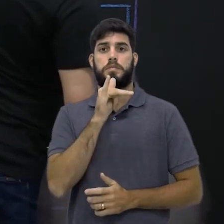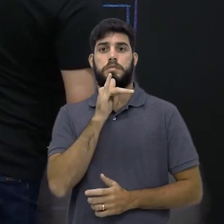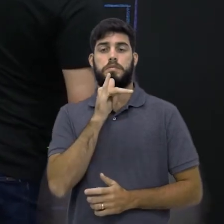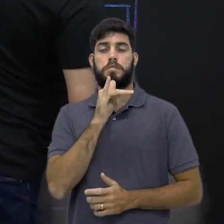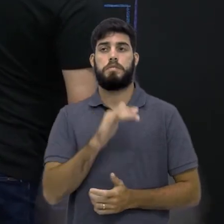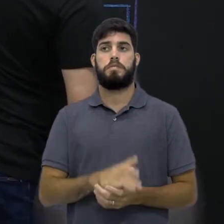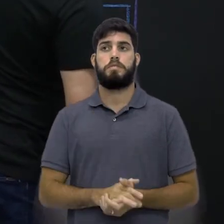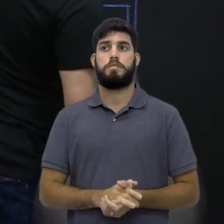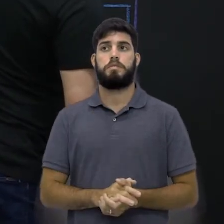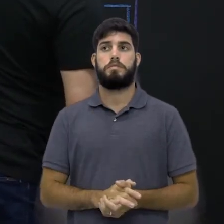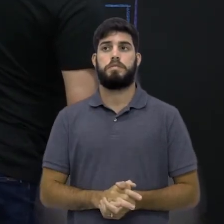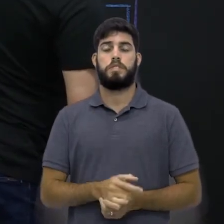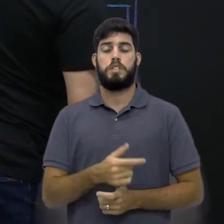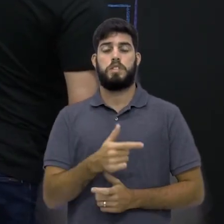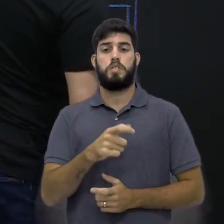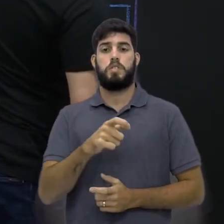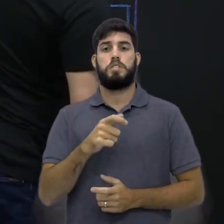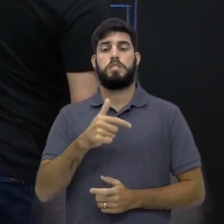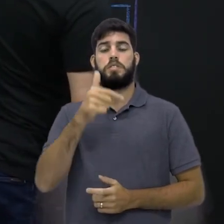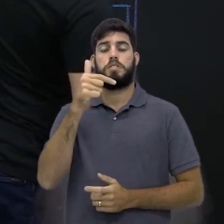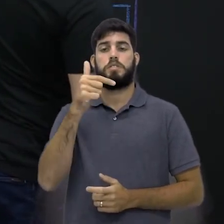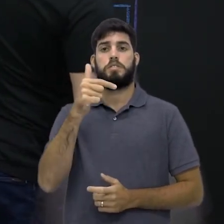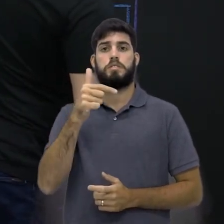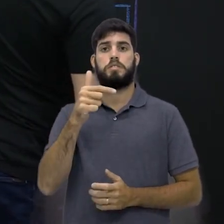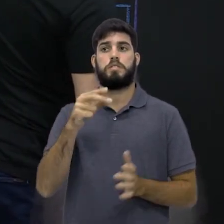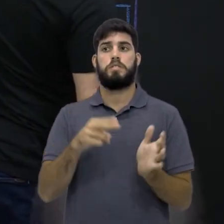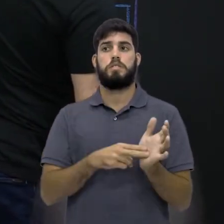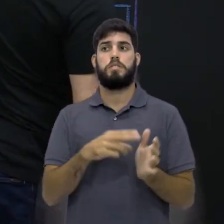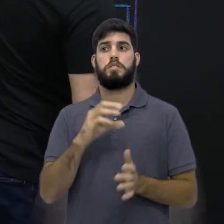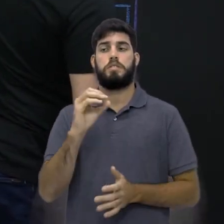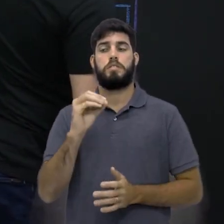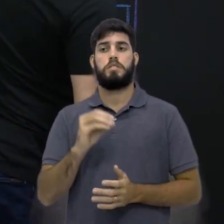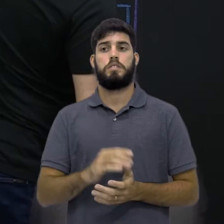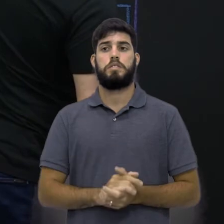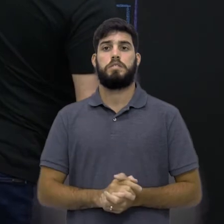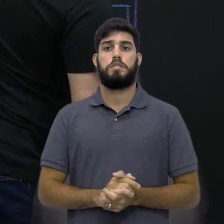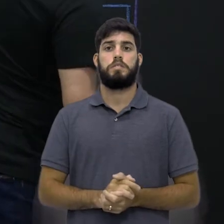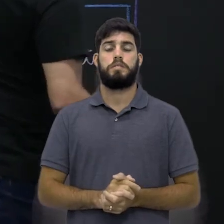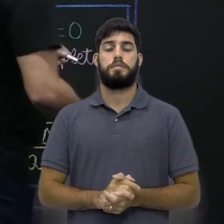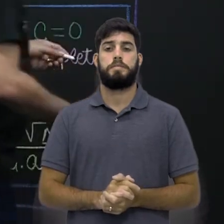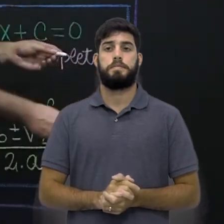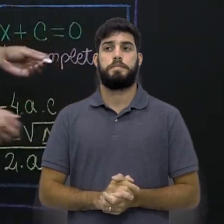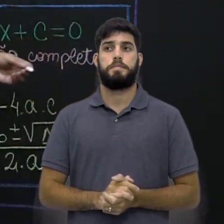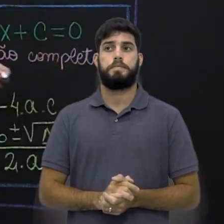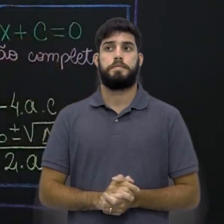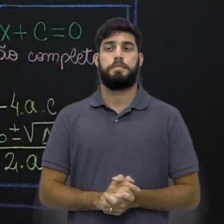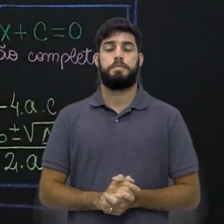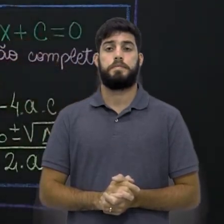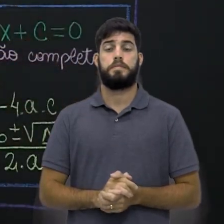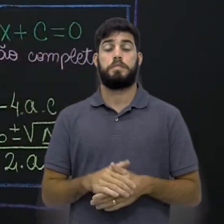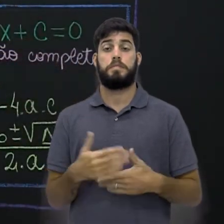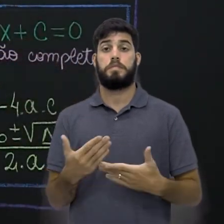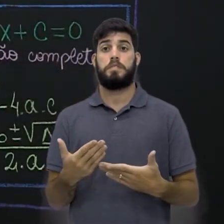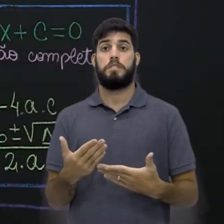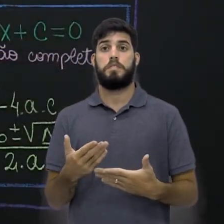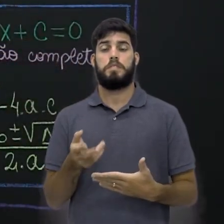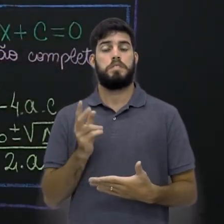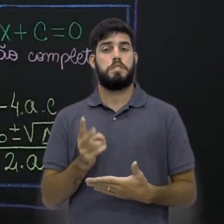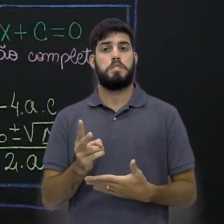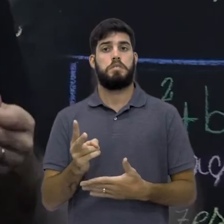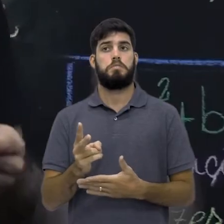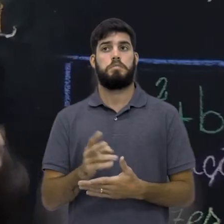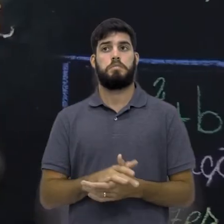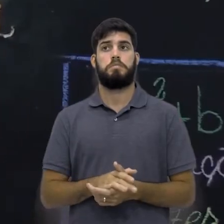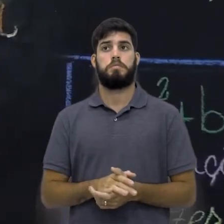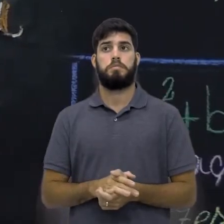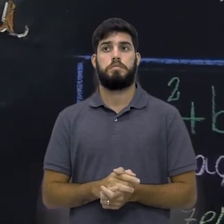equação, 2x ao quadrado igual a zero. E aí, nesse caso, toda vez que você tiver